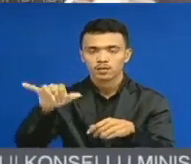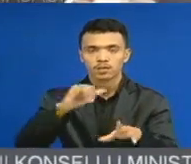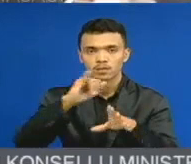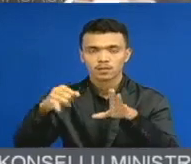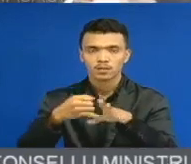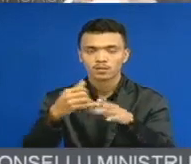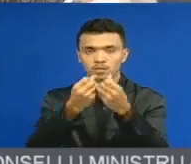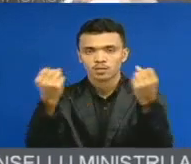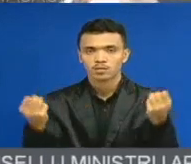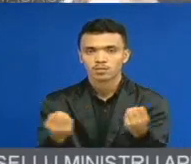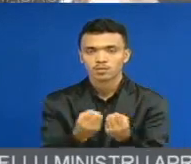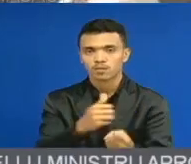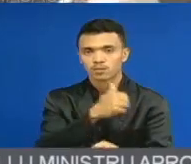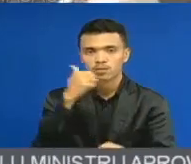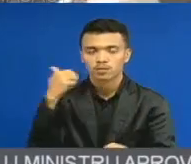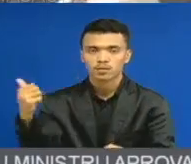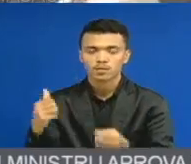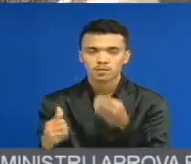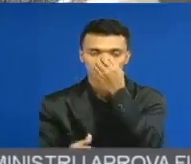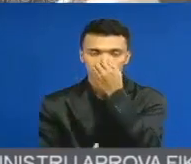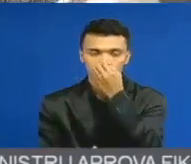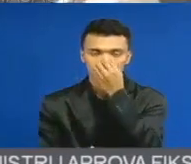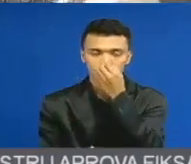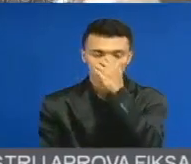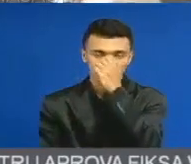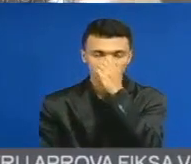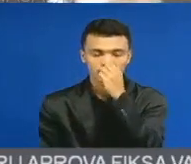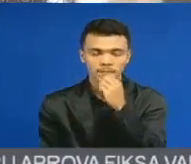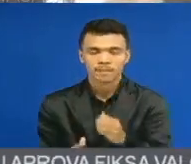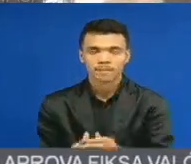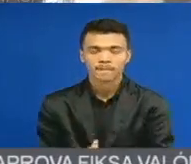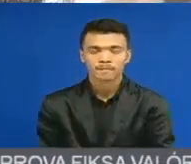inclui suco selo. Rússia Baucau, Pedro de Almeida, ba RTTL.